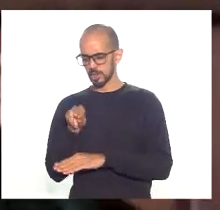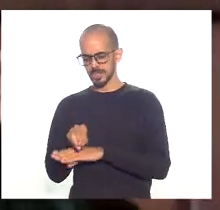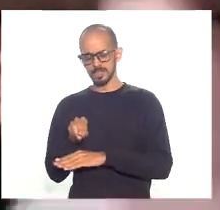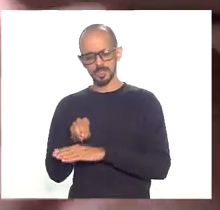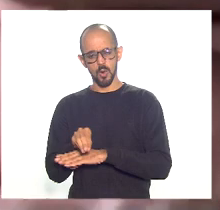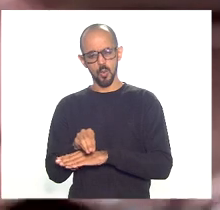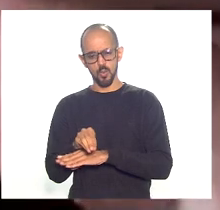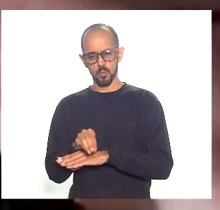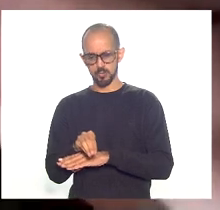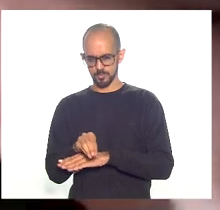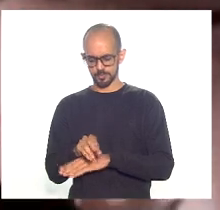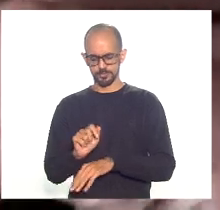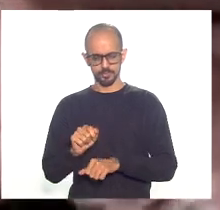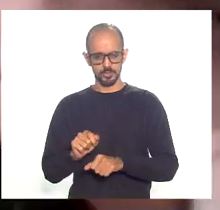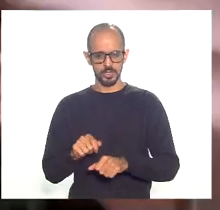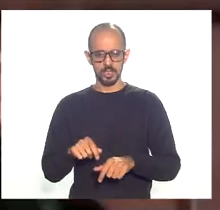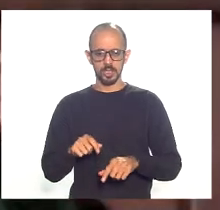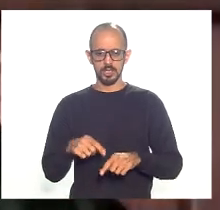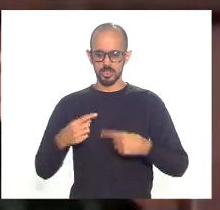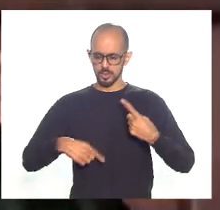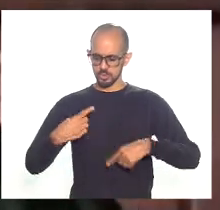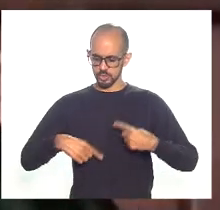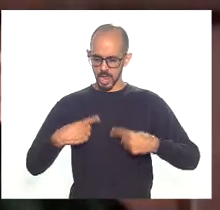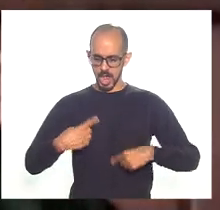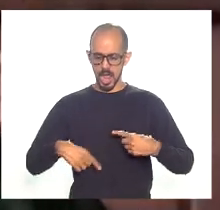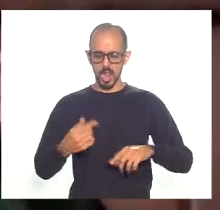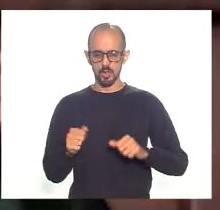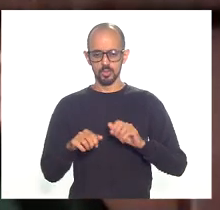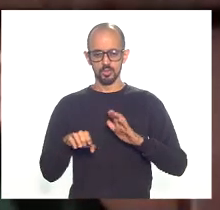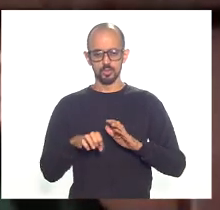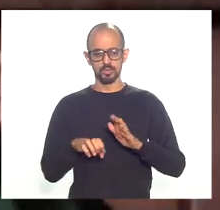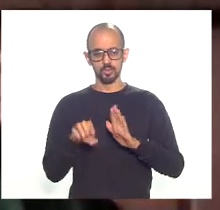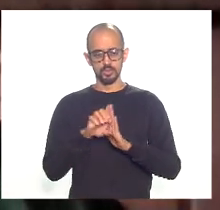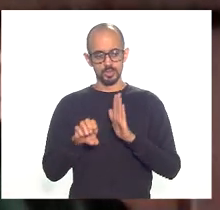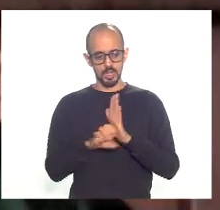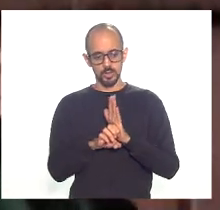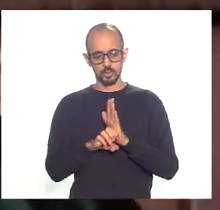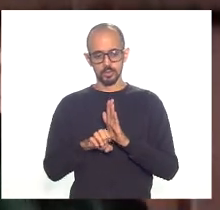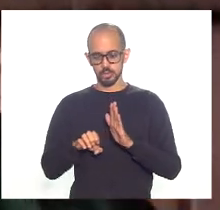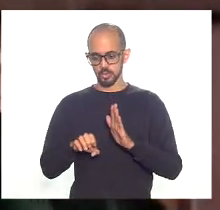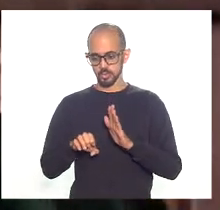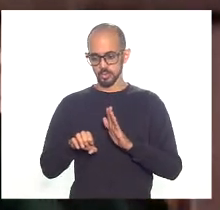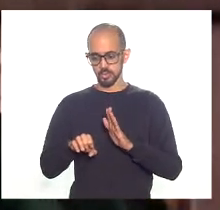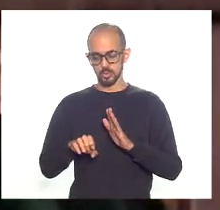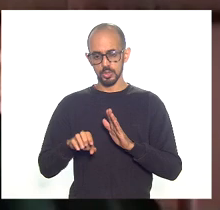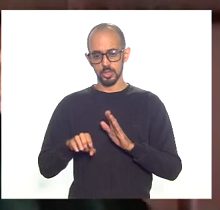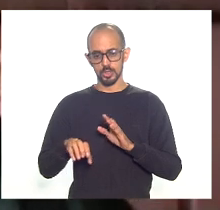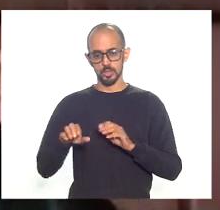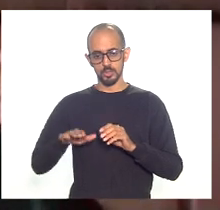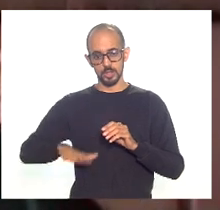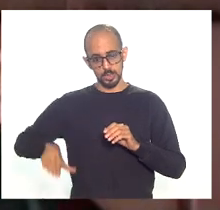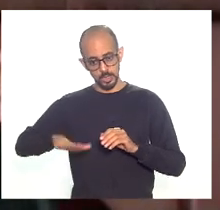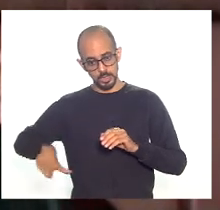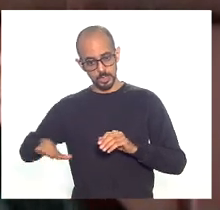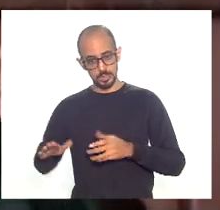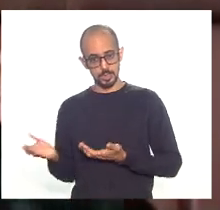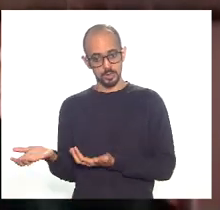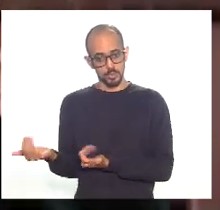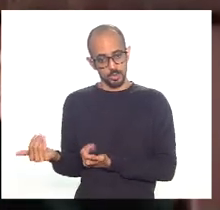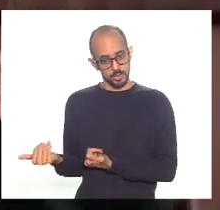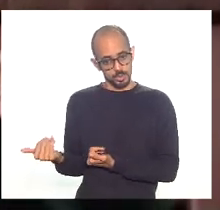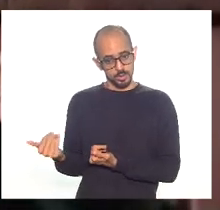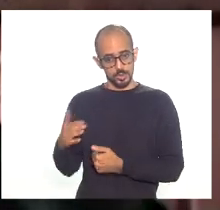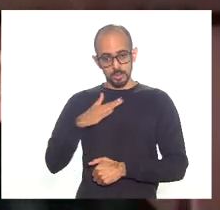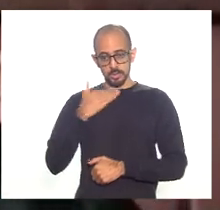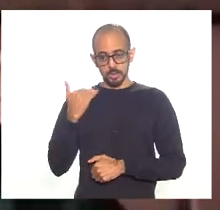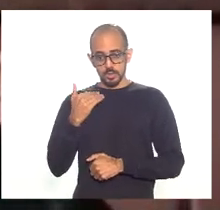e aí com todo o diálogo com o Estatuto da Criança e do Adolescente, proteção e adolescentes ameaçados